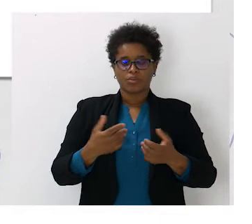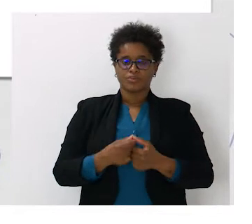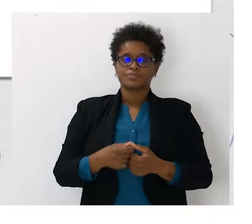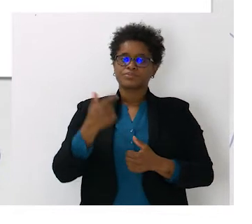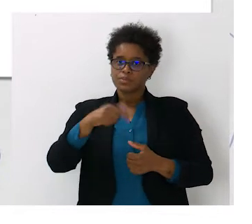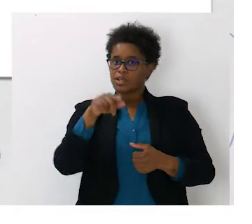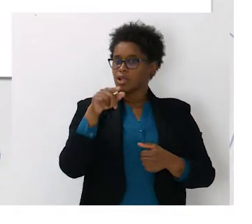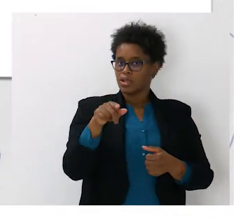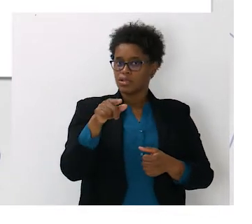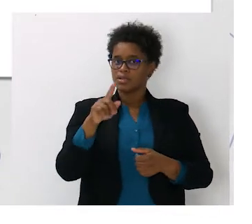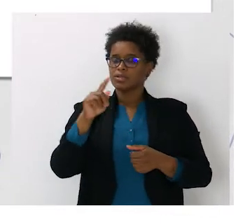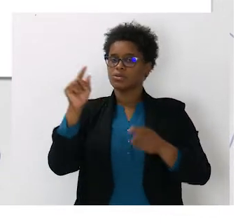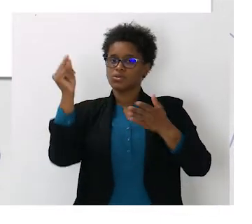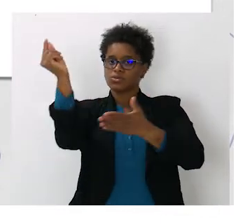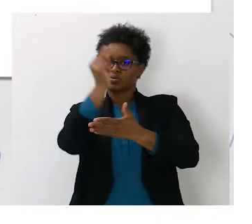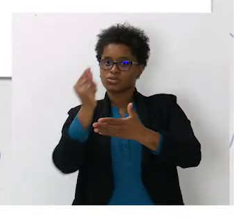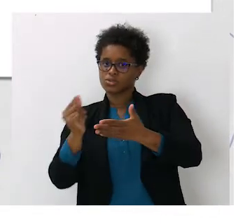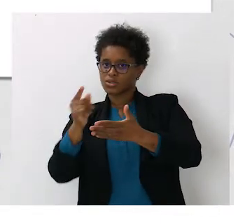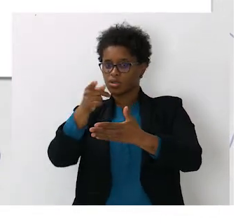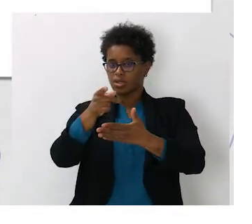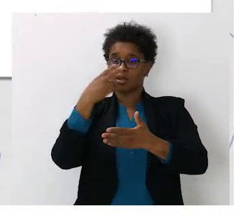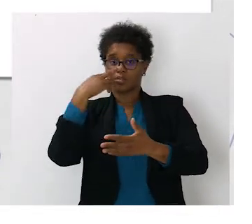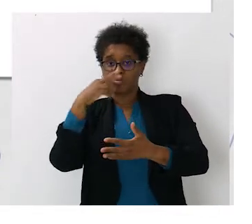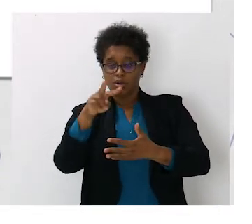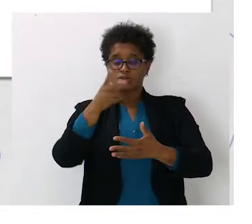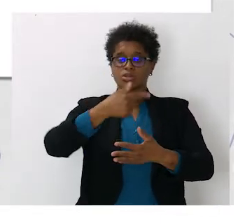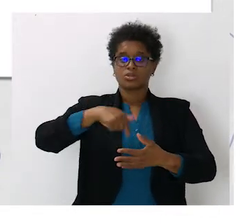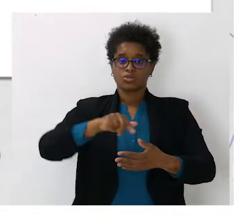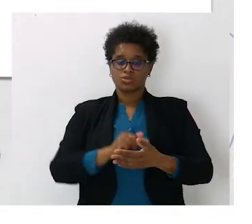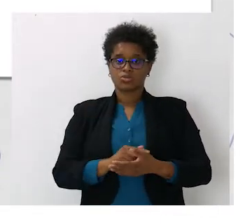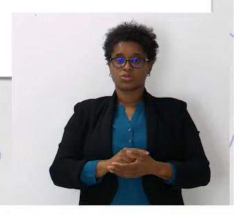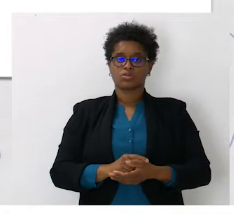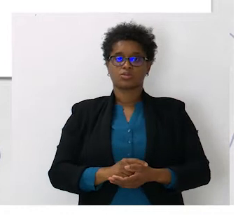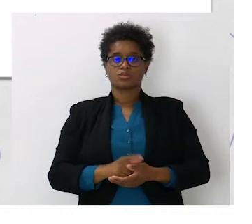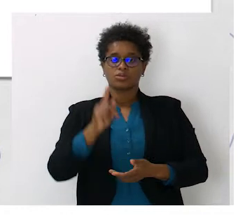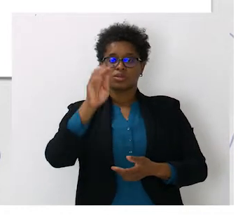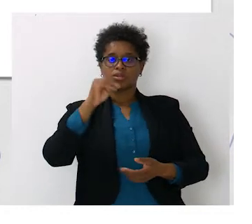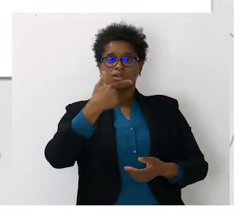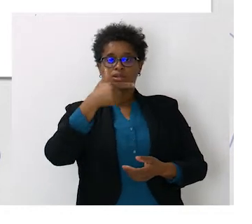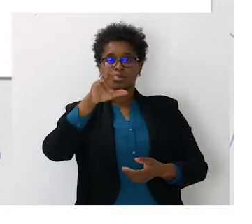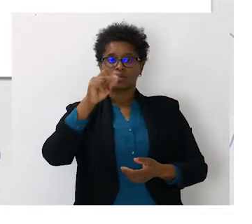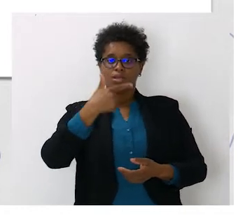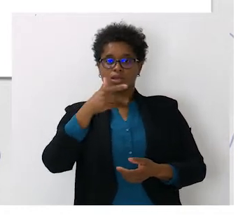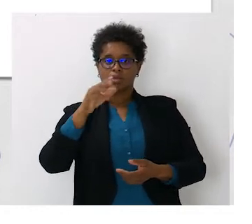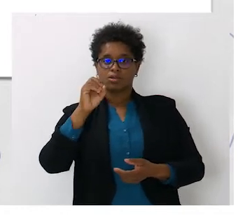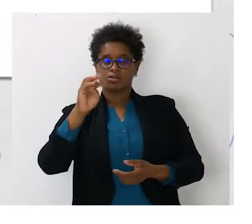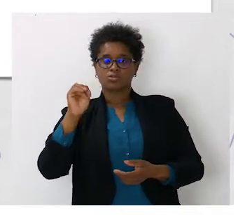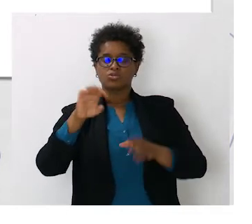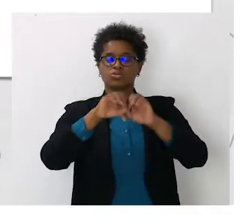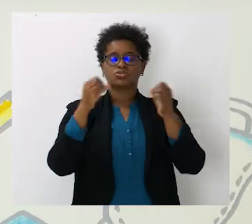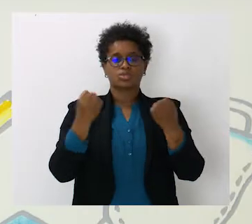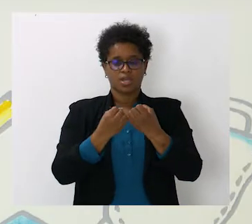Tanto temos ali esquema que mostra-nos os estratos sociais.